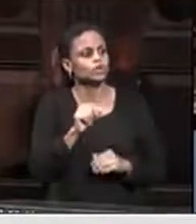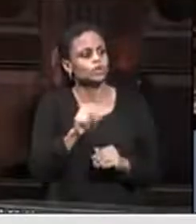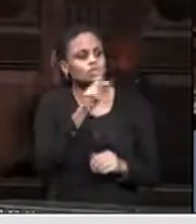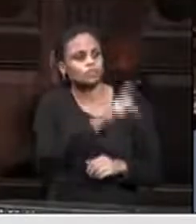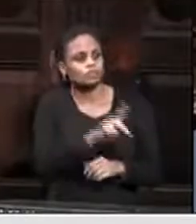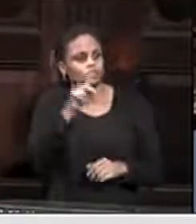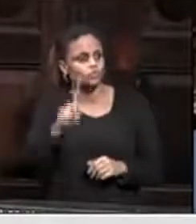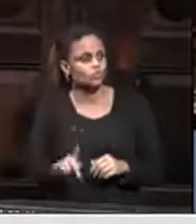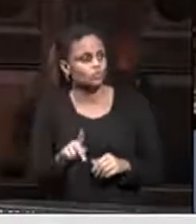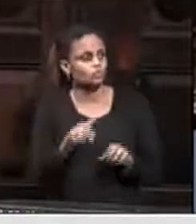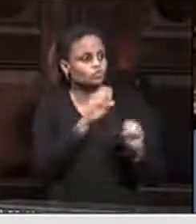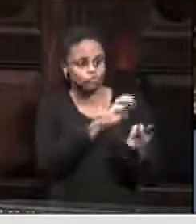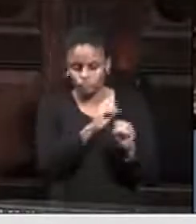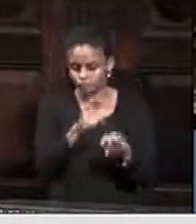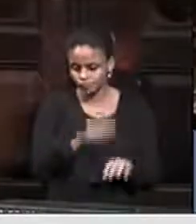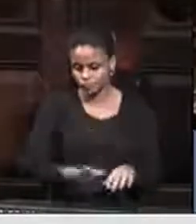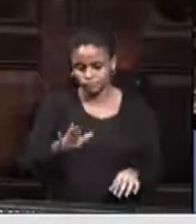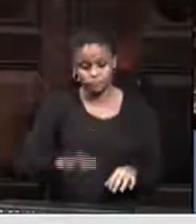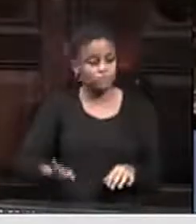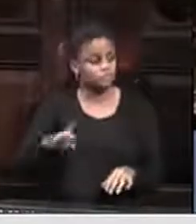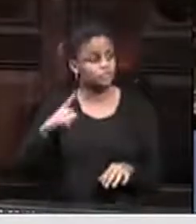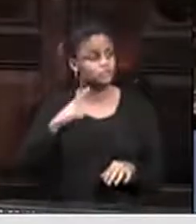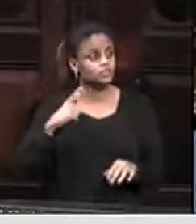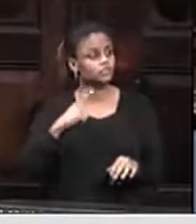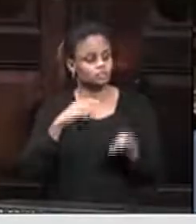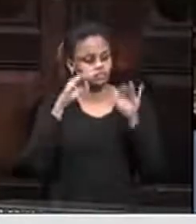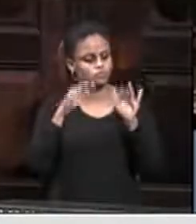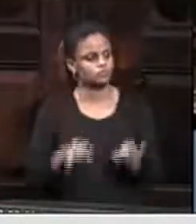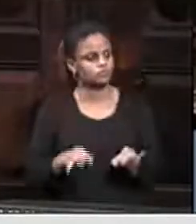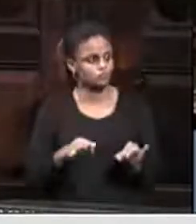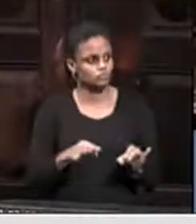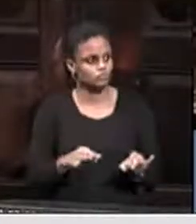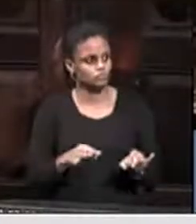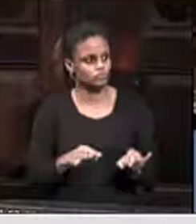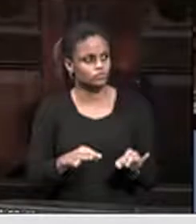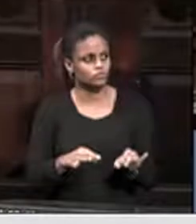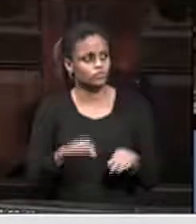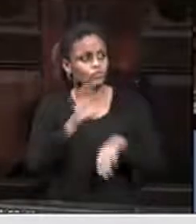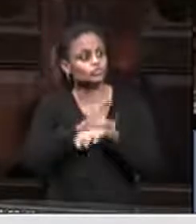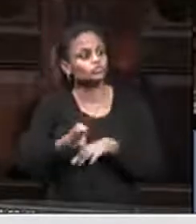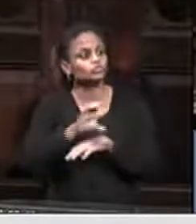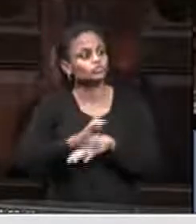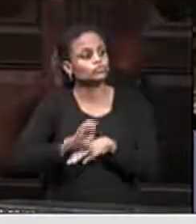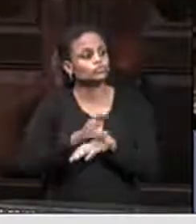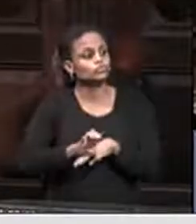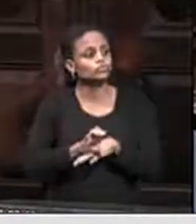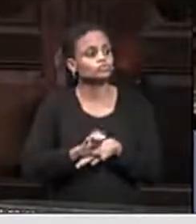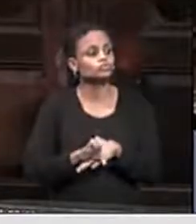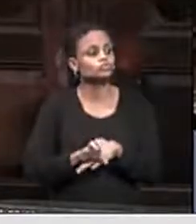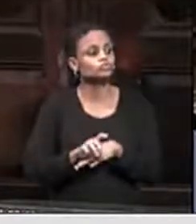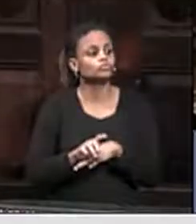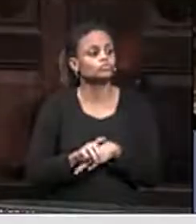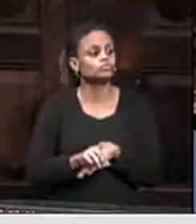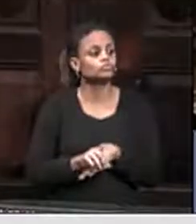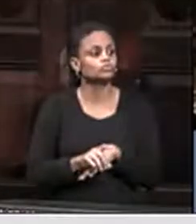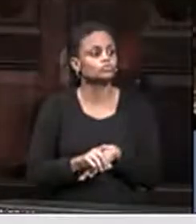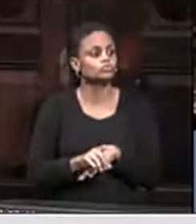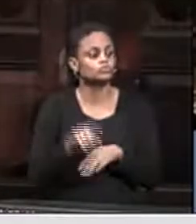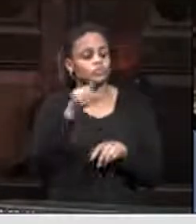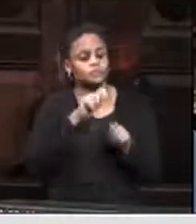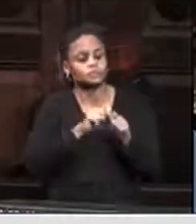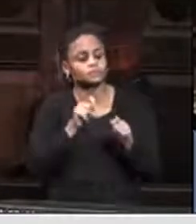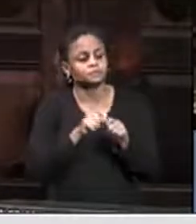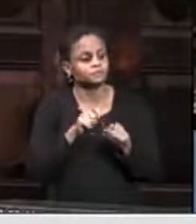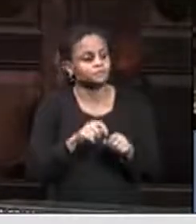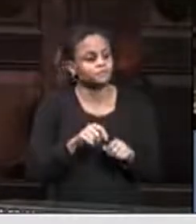Rio obtivessem a certificação do curso que fizeram para a